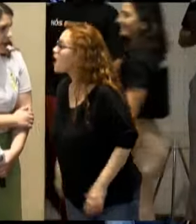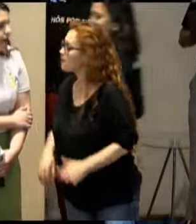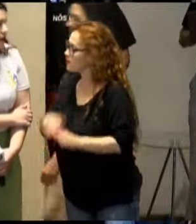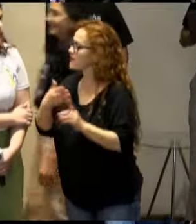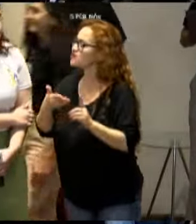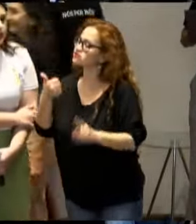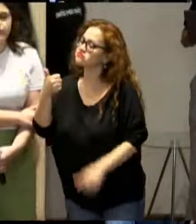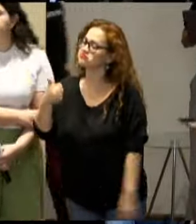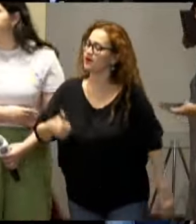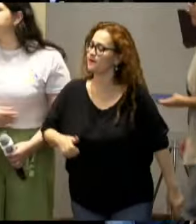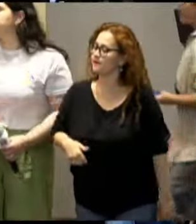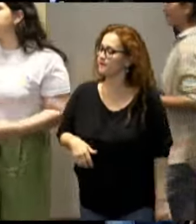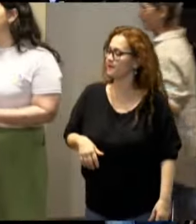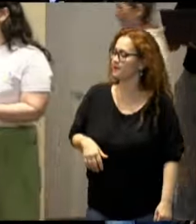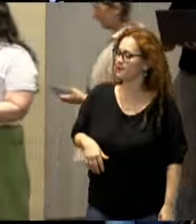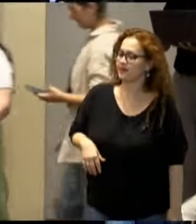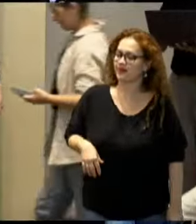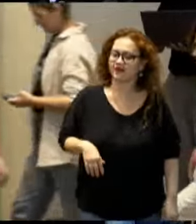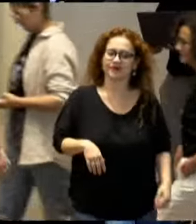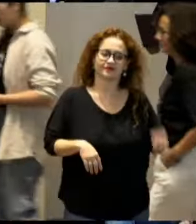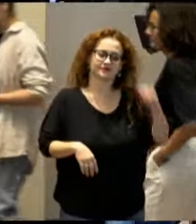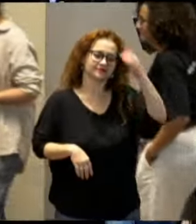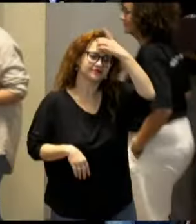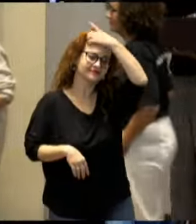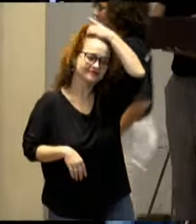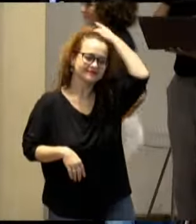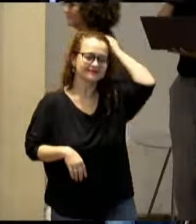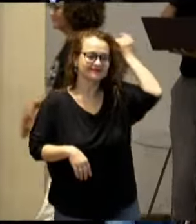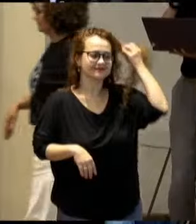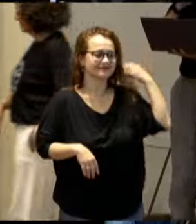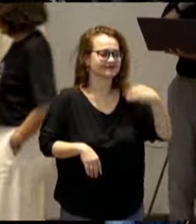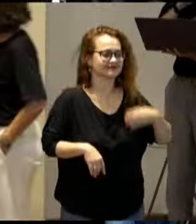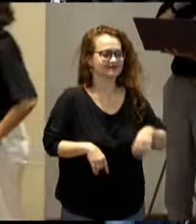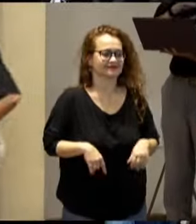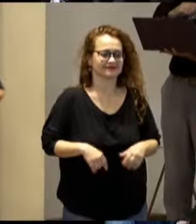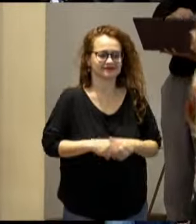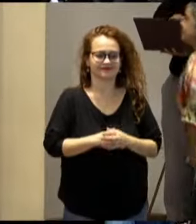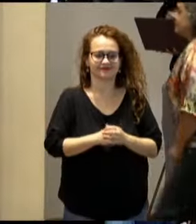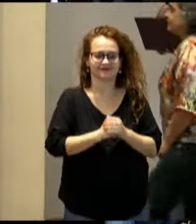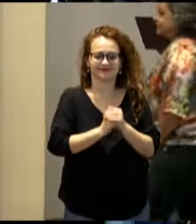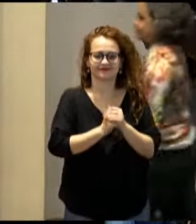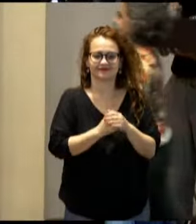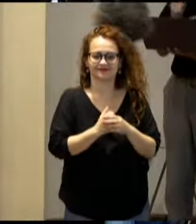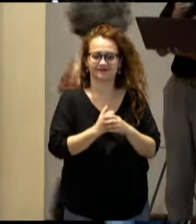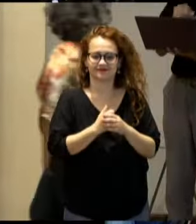Isso.